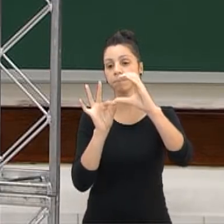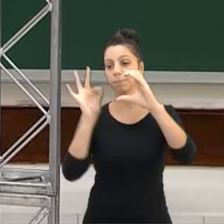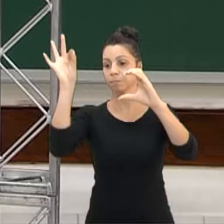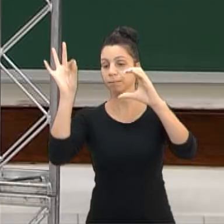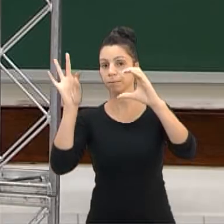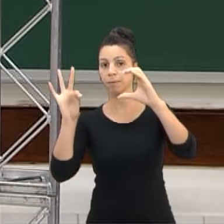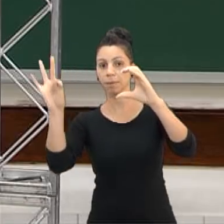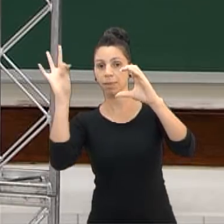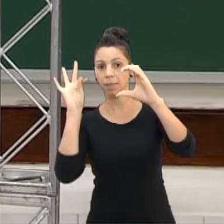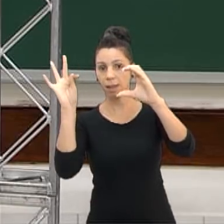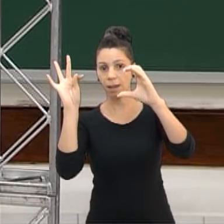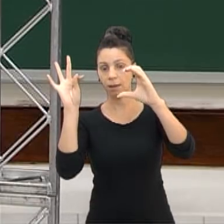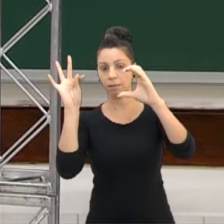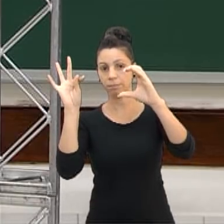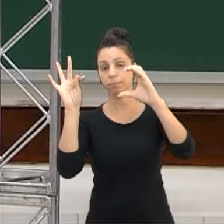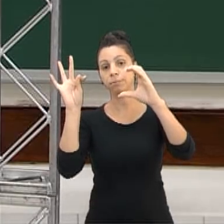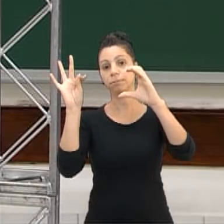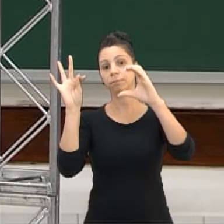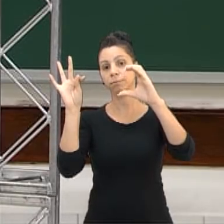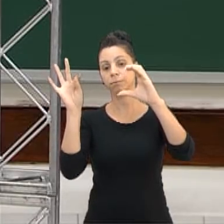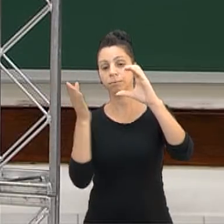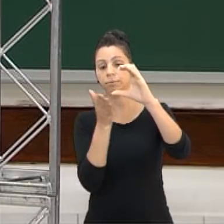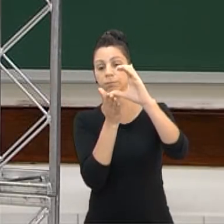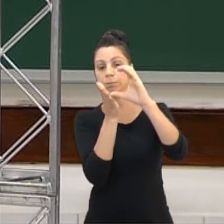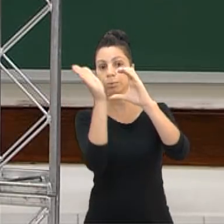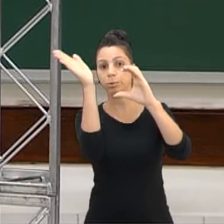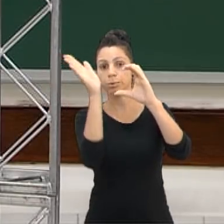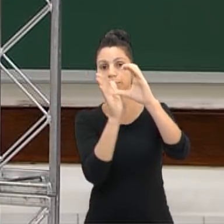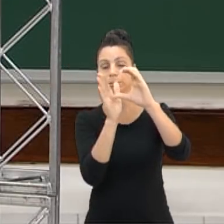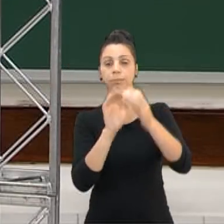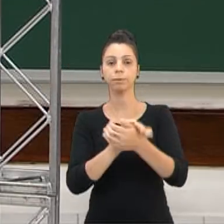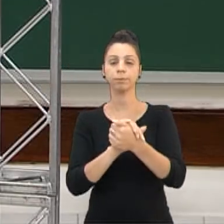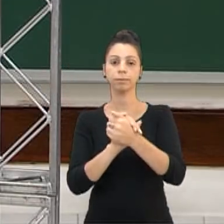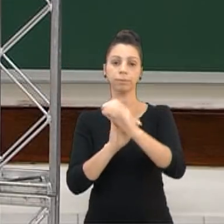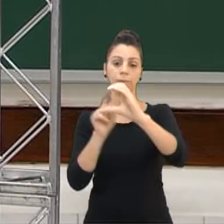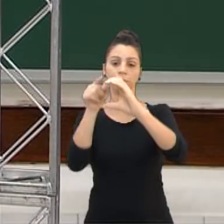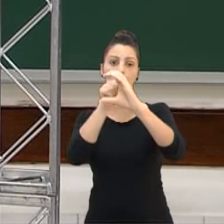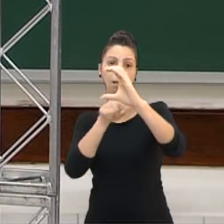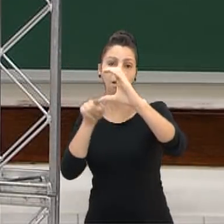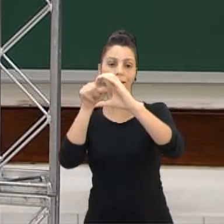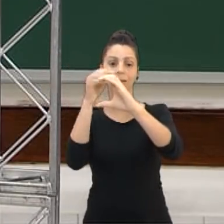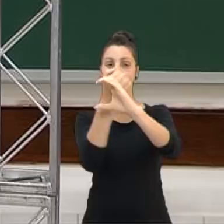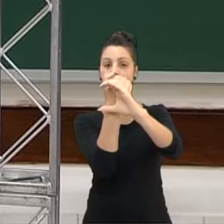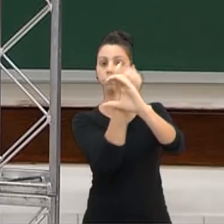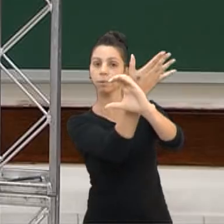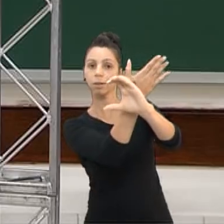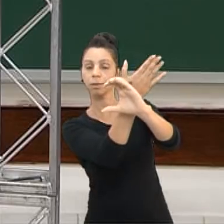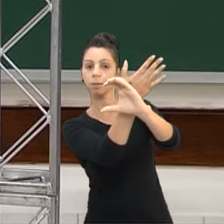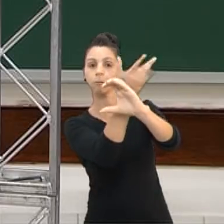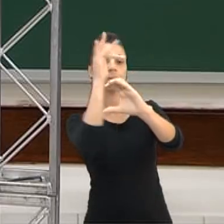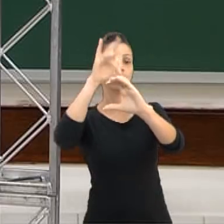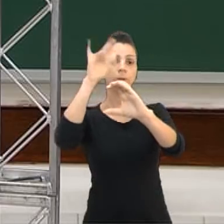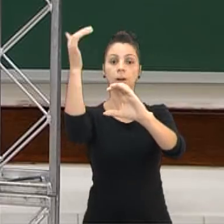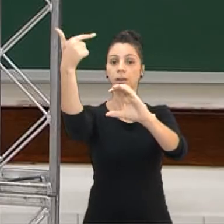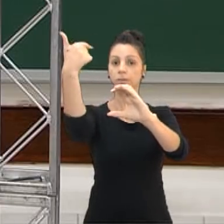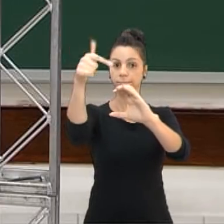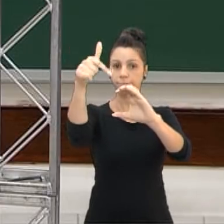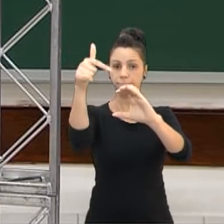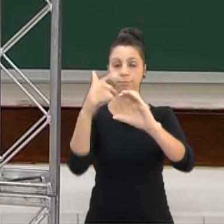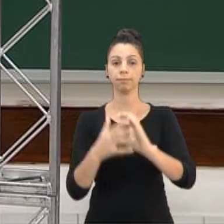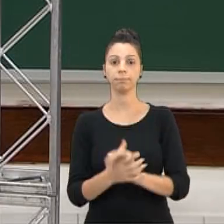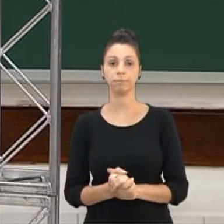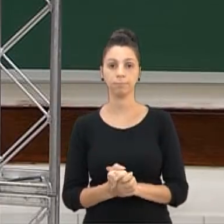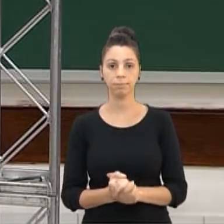que toca apenas um ponto na minha circunferência. E a reta externa, pá, pá, aquela que não toca